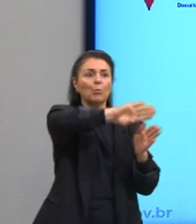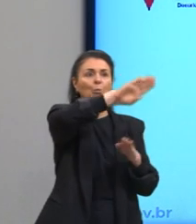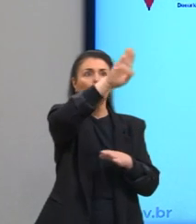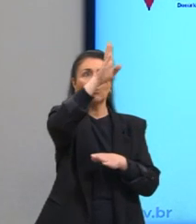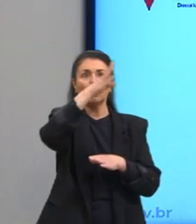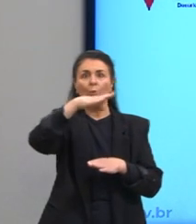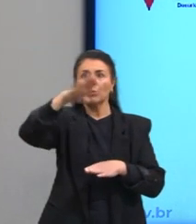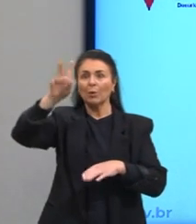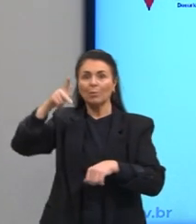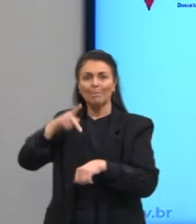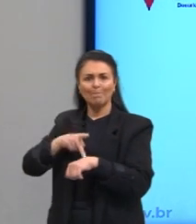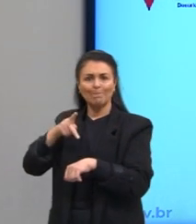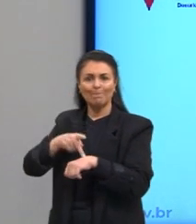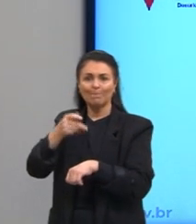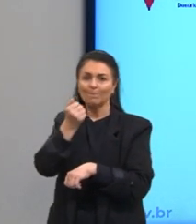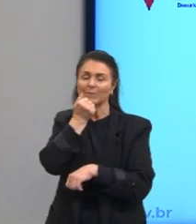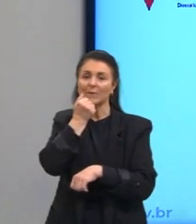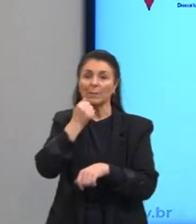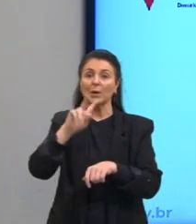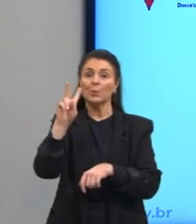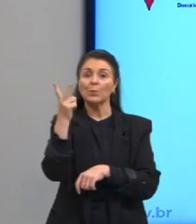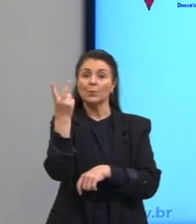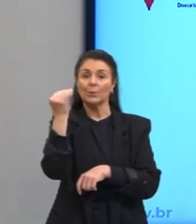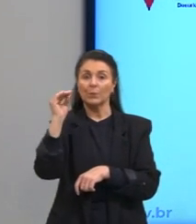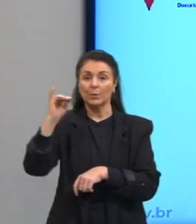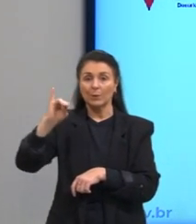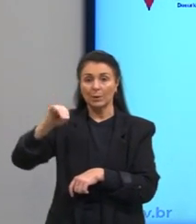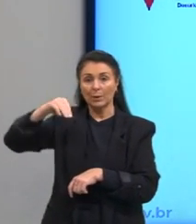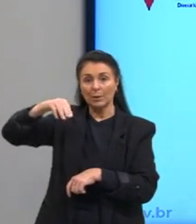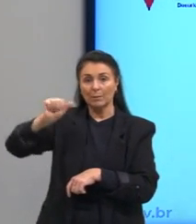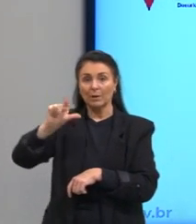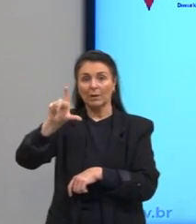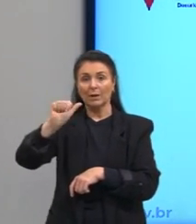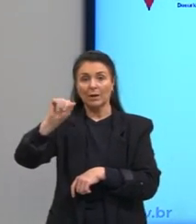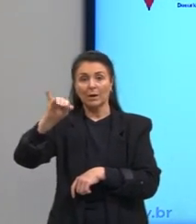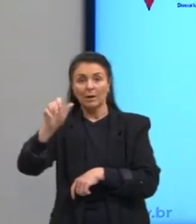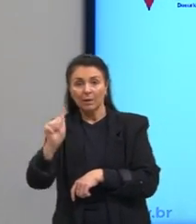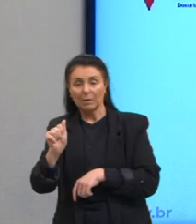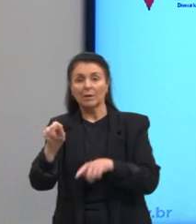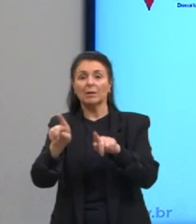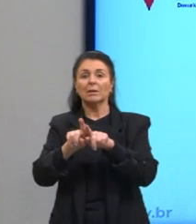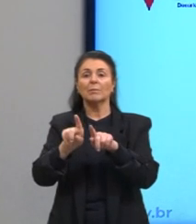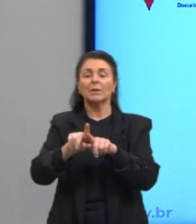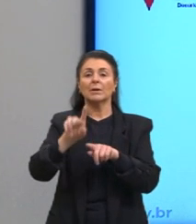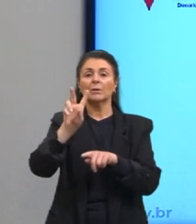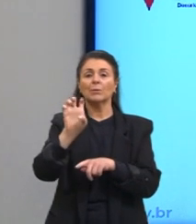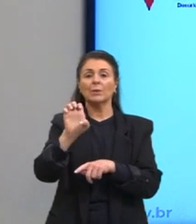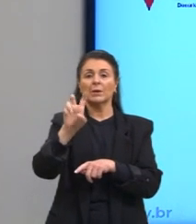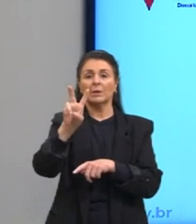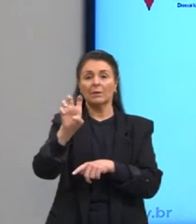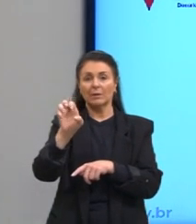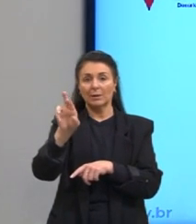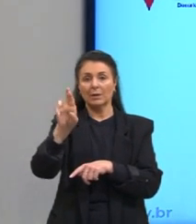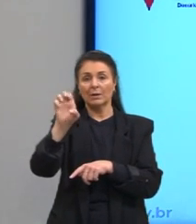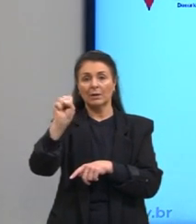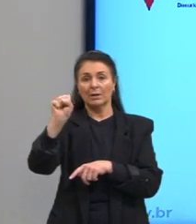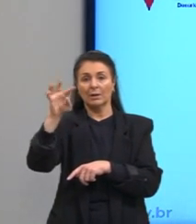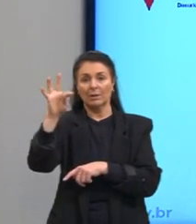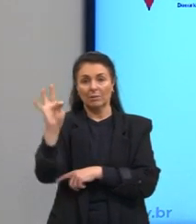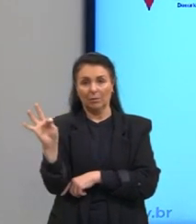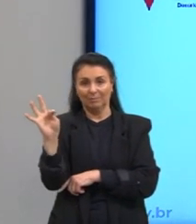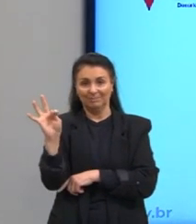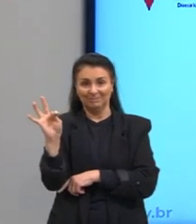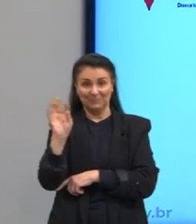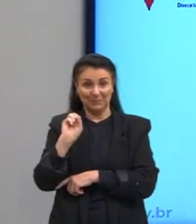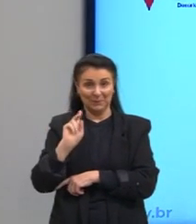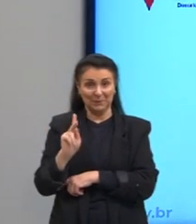o Himalaia né dessa nessa região aqui certo com o Everest né o seu seu pico aí tá meninos e meninas